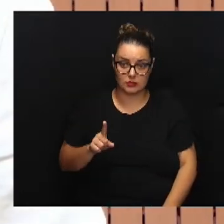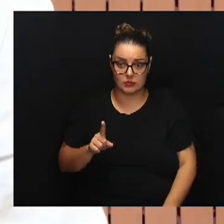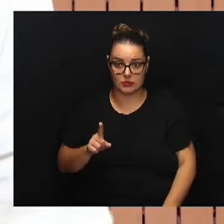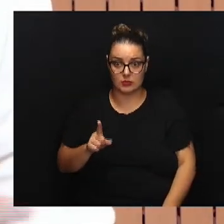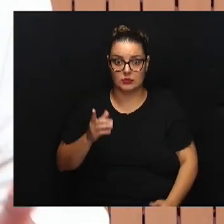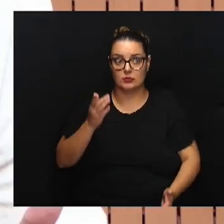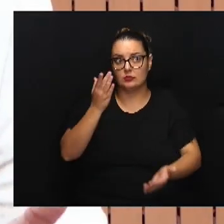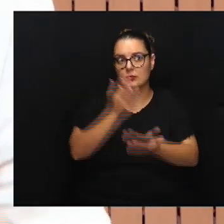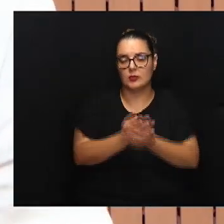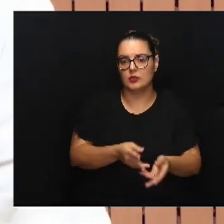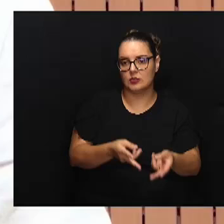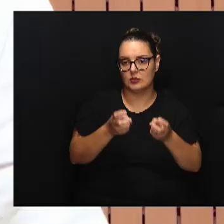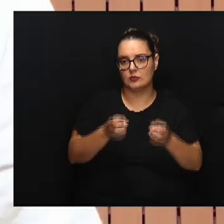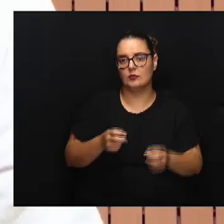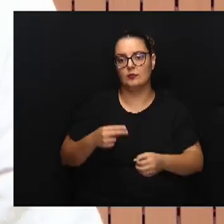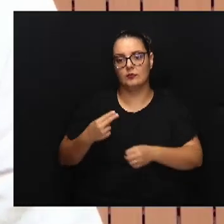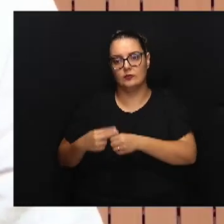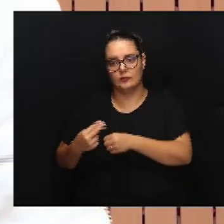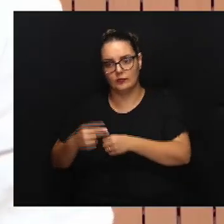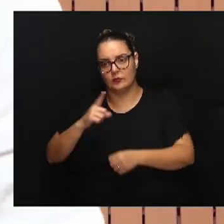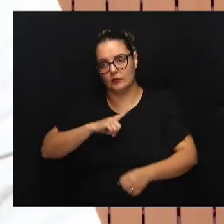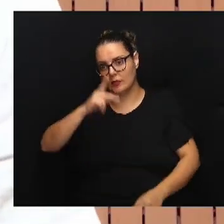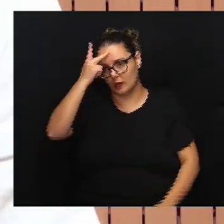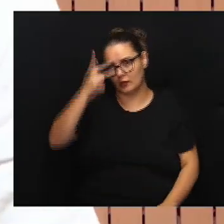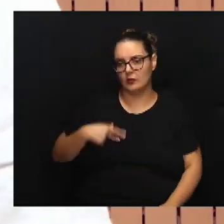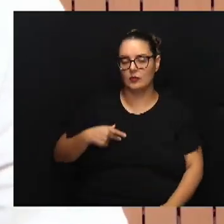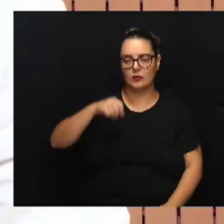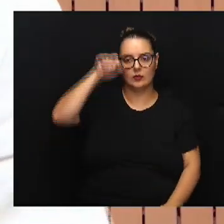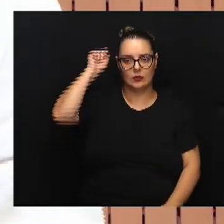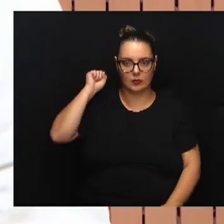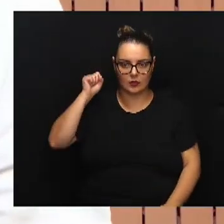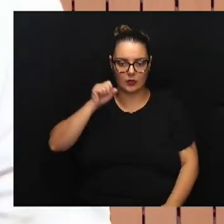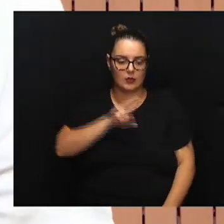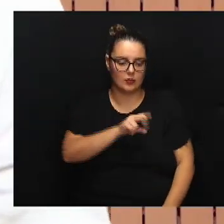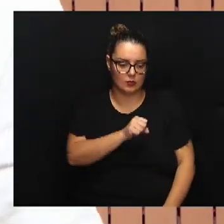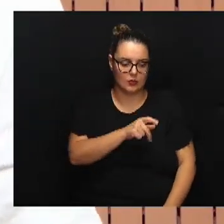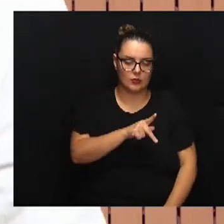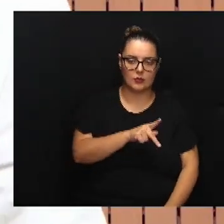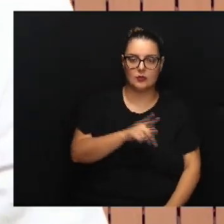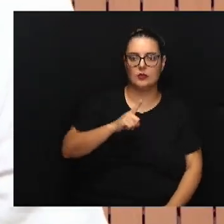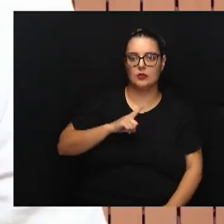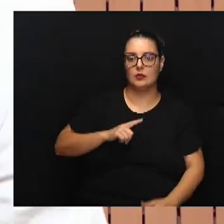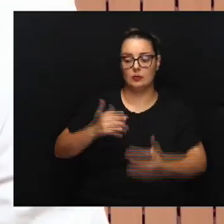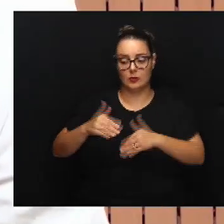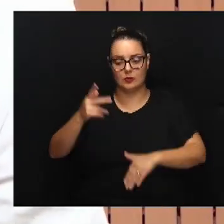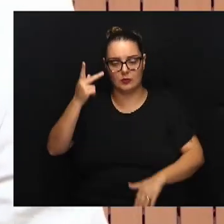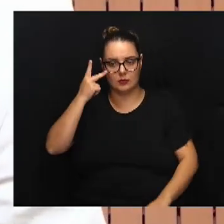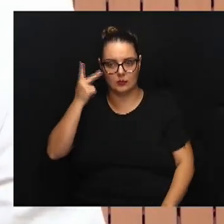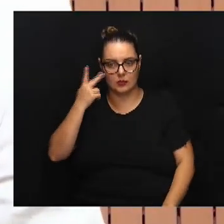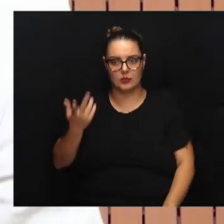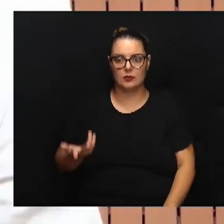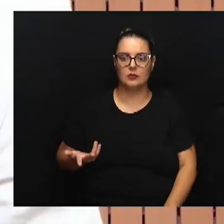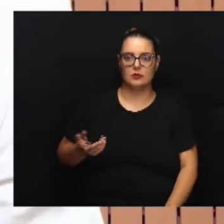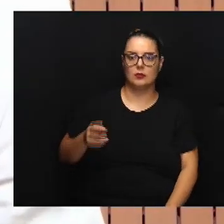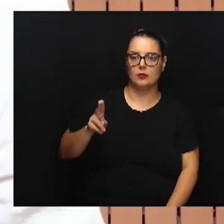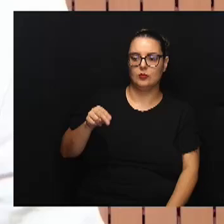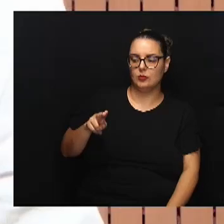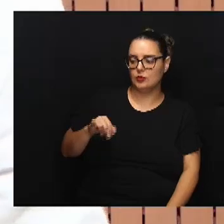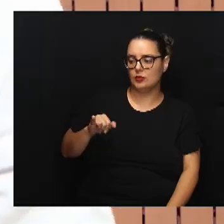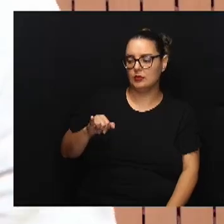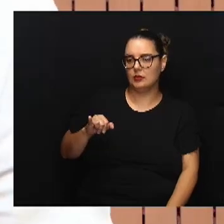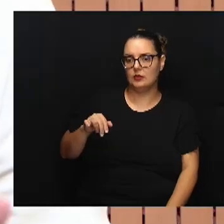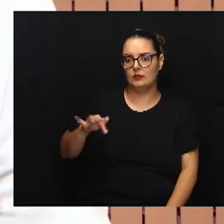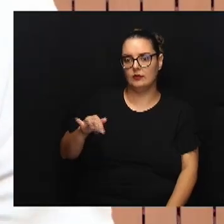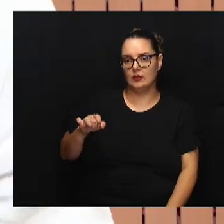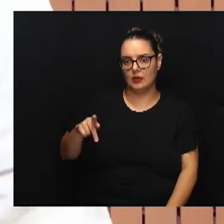reconhecer que a Unicamp tem seu próprio vestibular, a USP agora tem um Provão Paulista, a Unifesp, no curso de